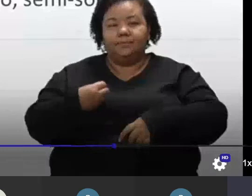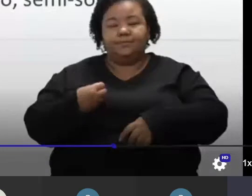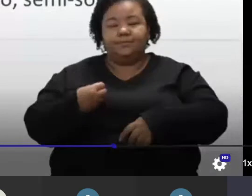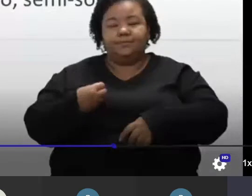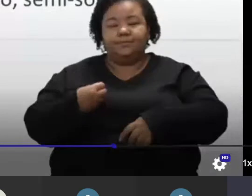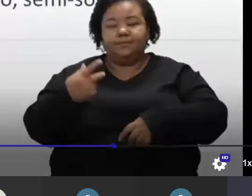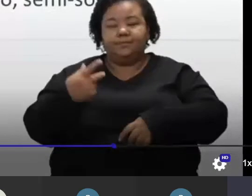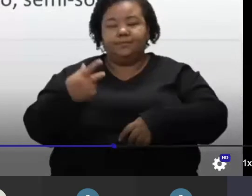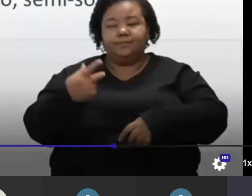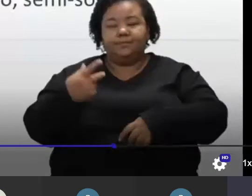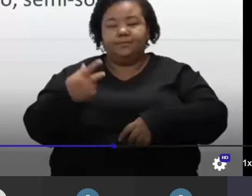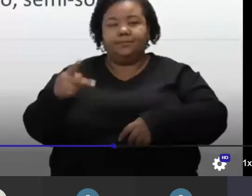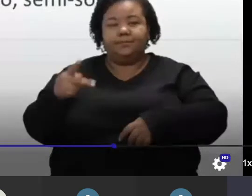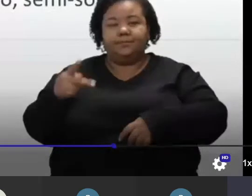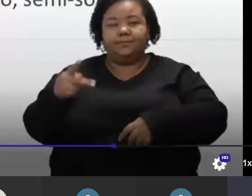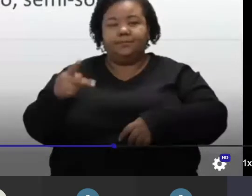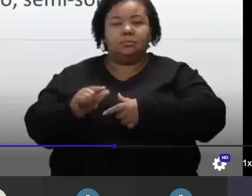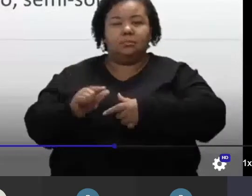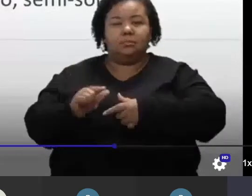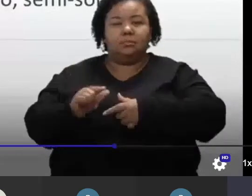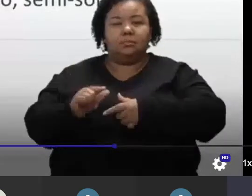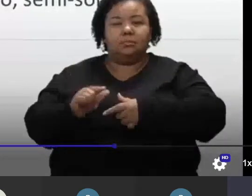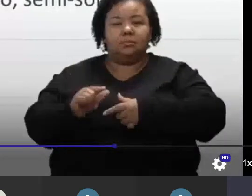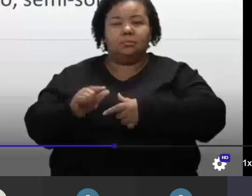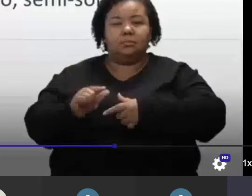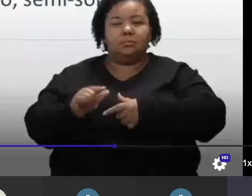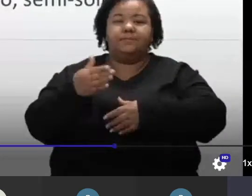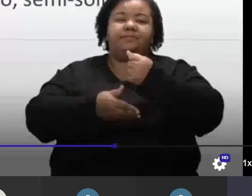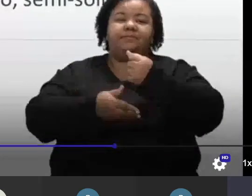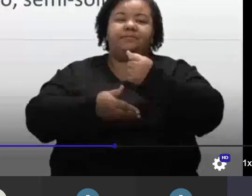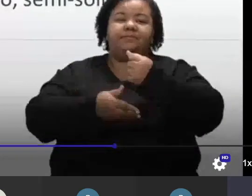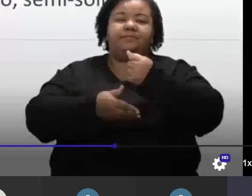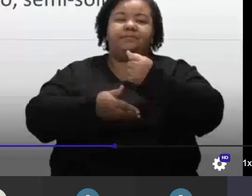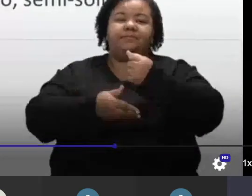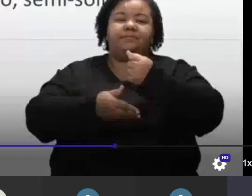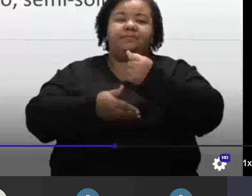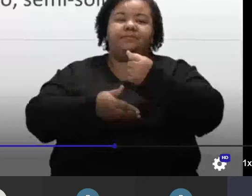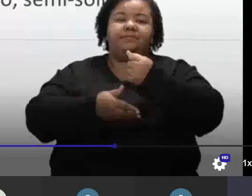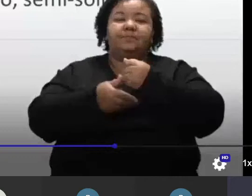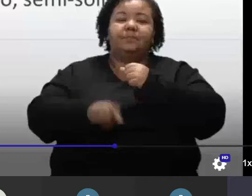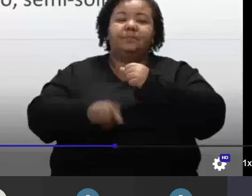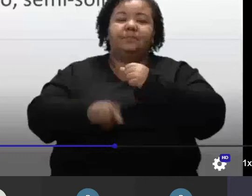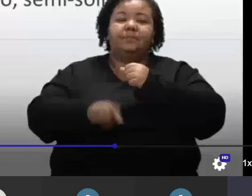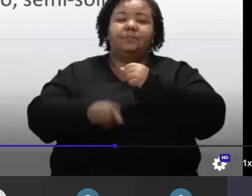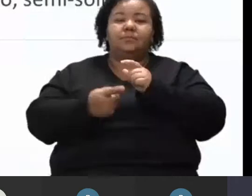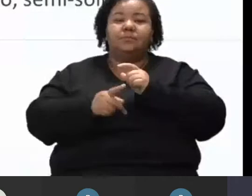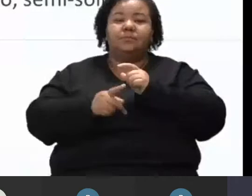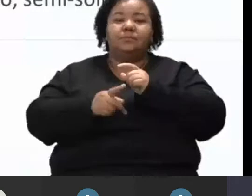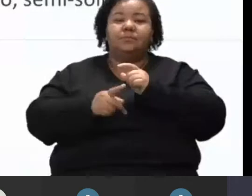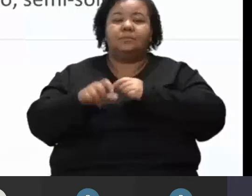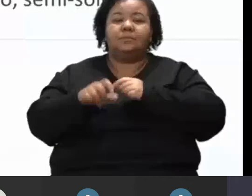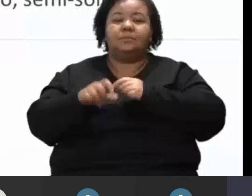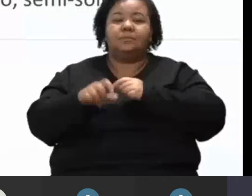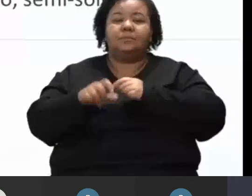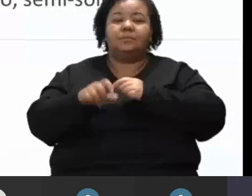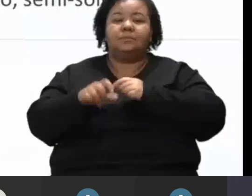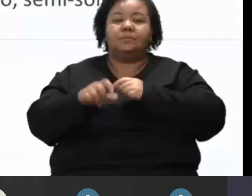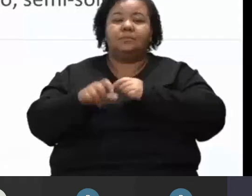Tá? Então, basicamente, o meio de cultura, ele é um método artificial que mais empregamos dentro do